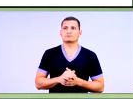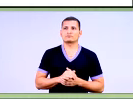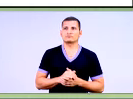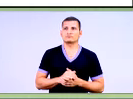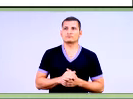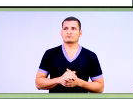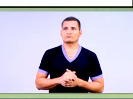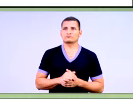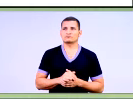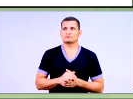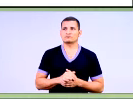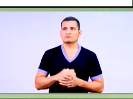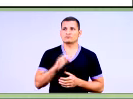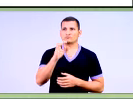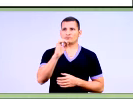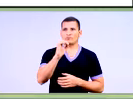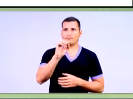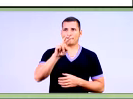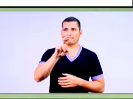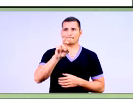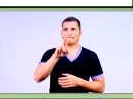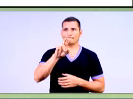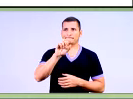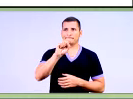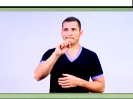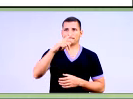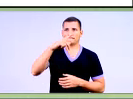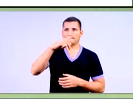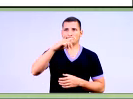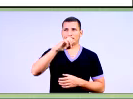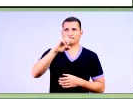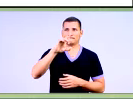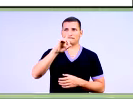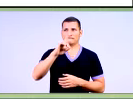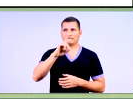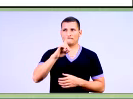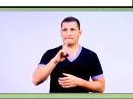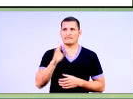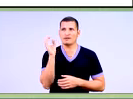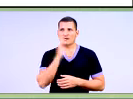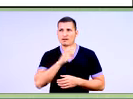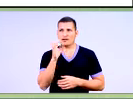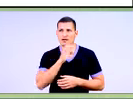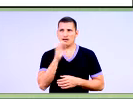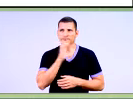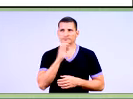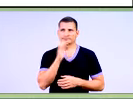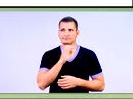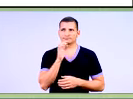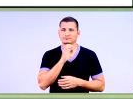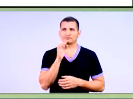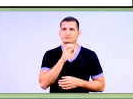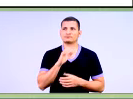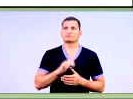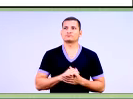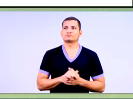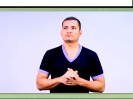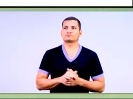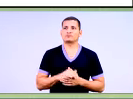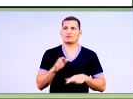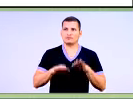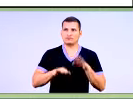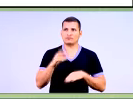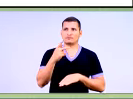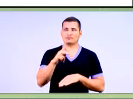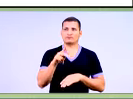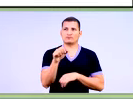demais. Overspeed, velocidade acima do normal. Então, às vezes, o teu carro pode ter